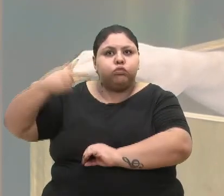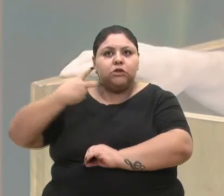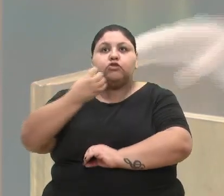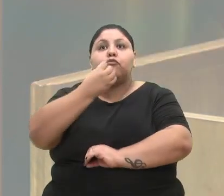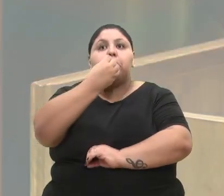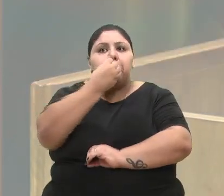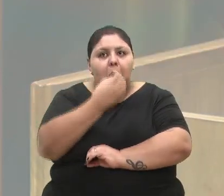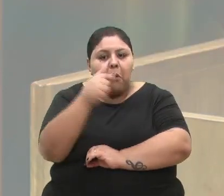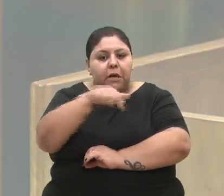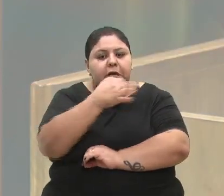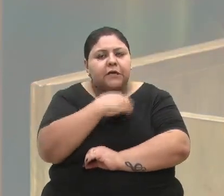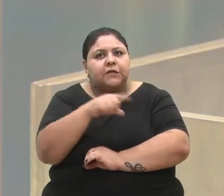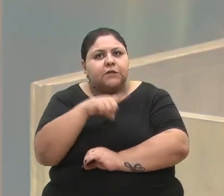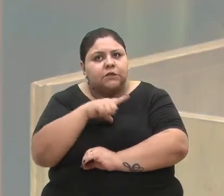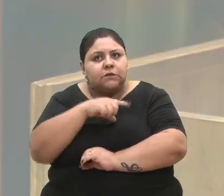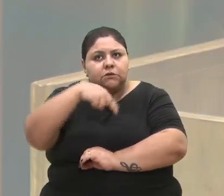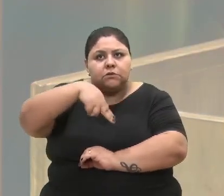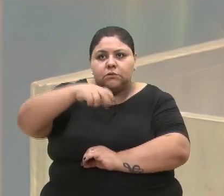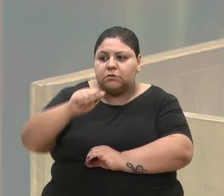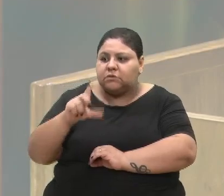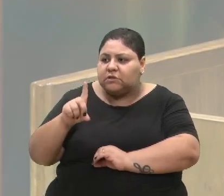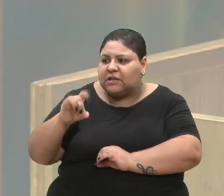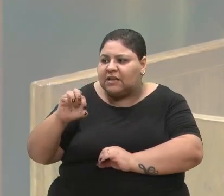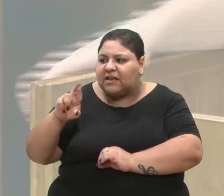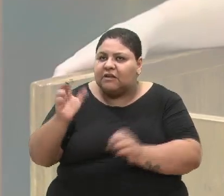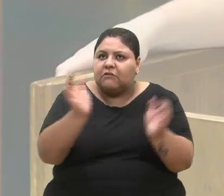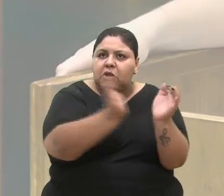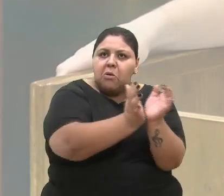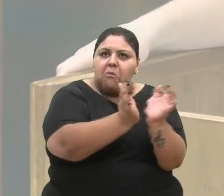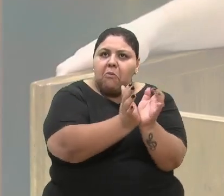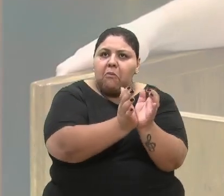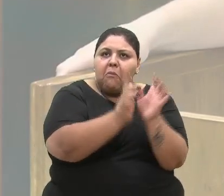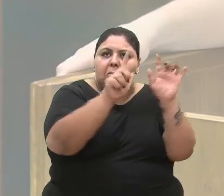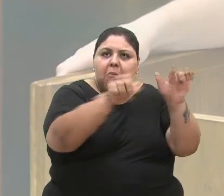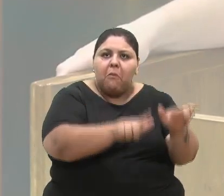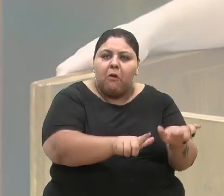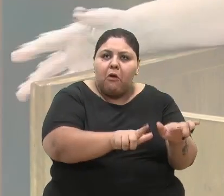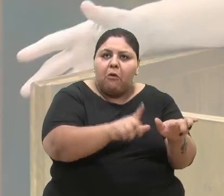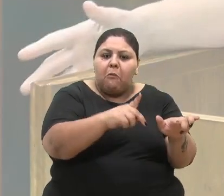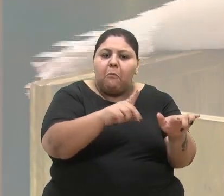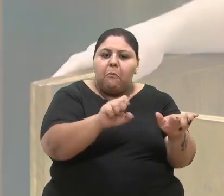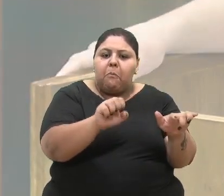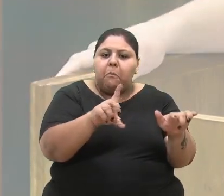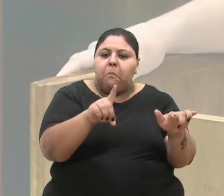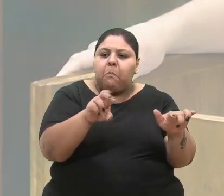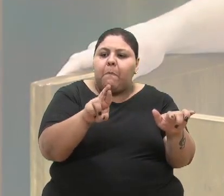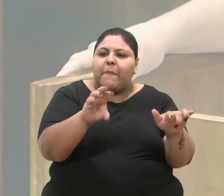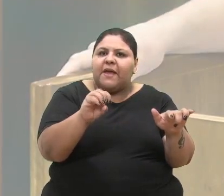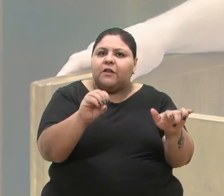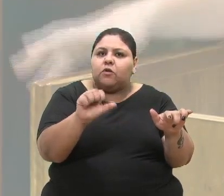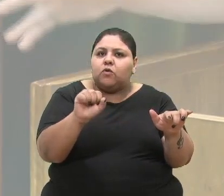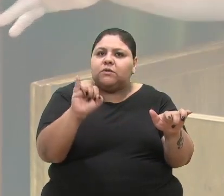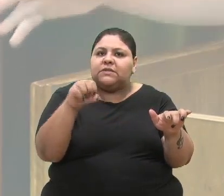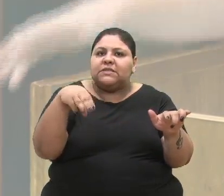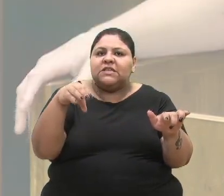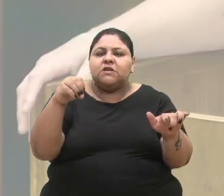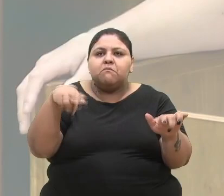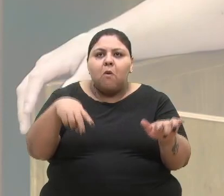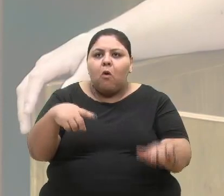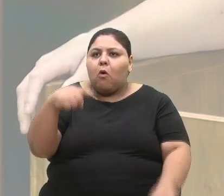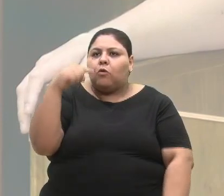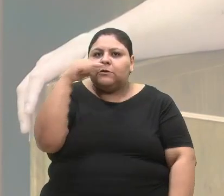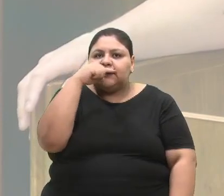produziu. O Nadir Rossetti, que era colega de escritório do Pedro Simon, governador do estado, Sartori,